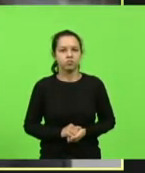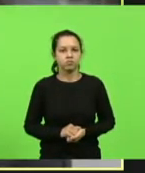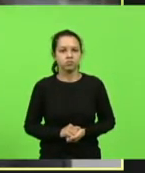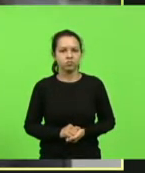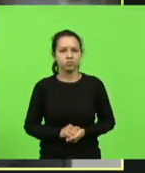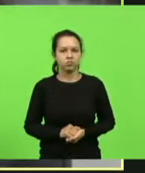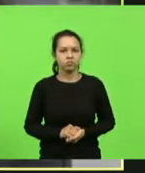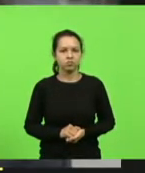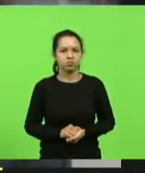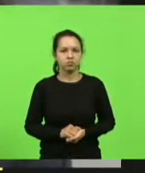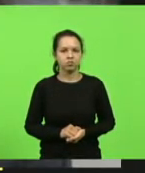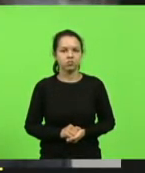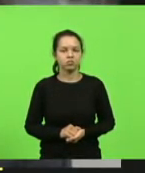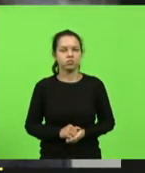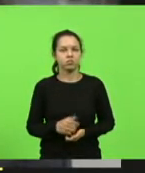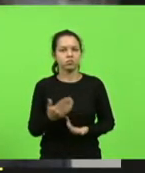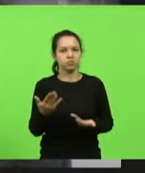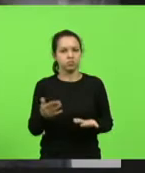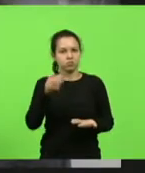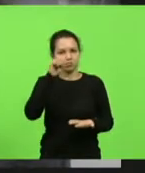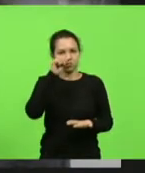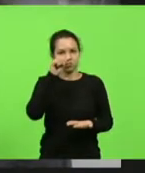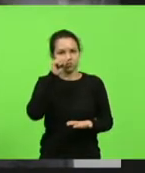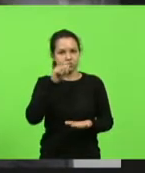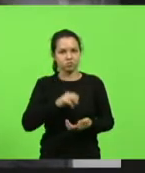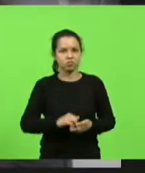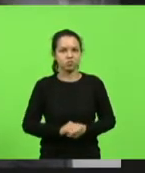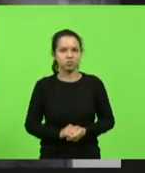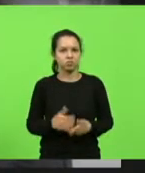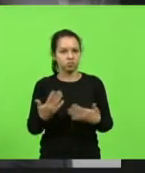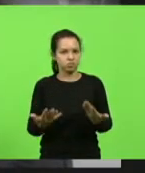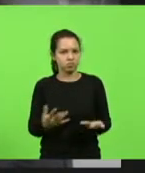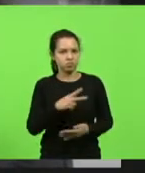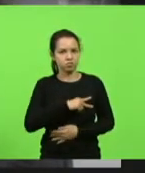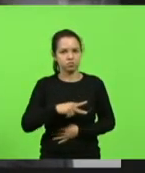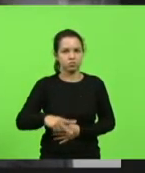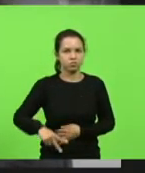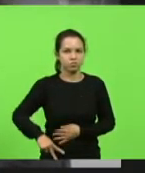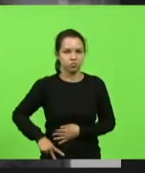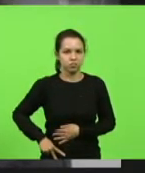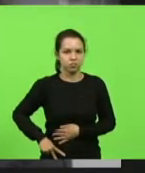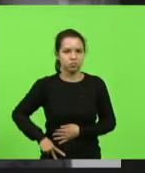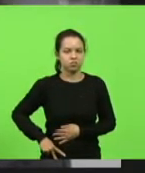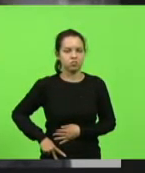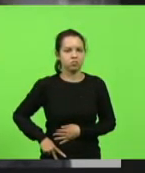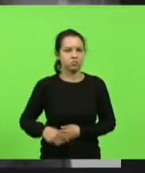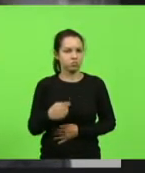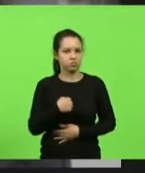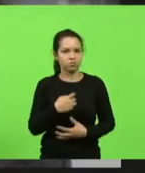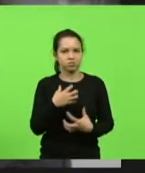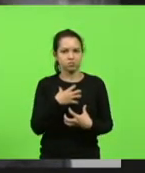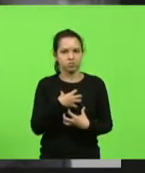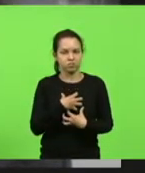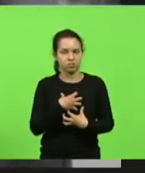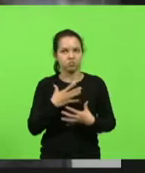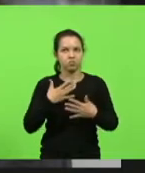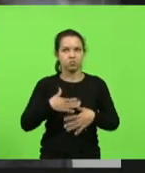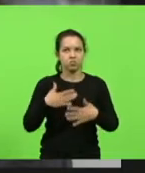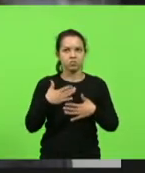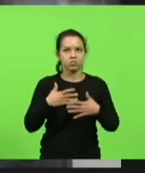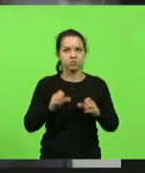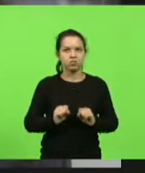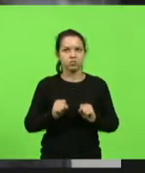Para discutir a matéria, a deputada Ana Campagnolo. Senhor presidente, até nem me sinto tão confortável assim para